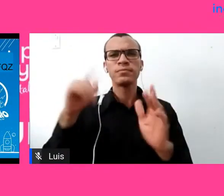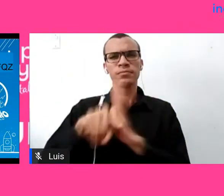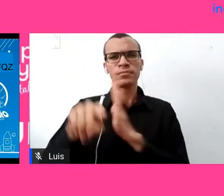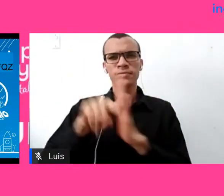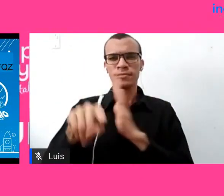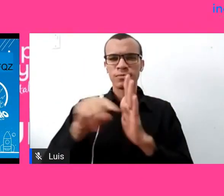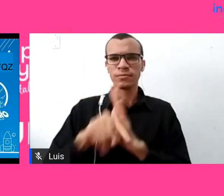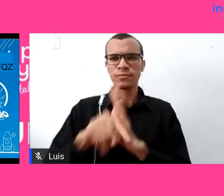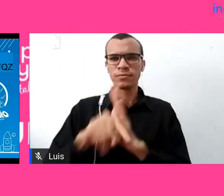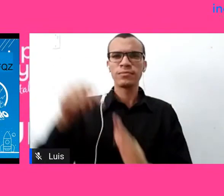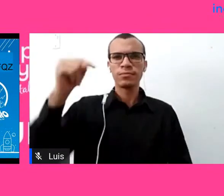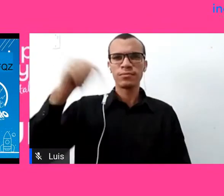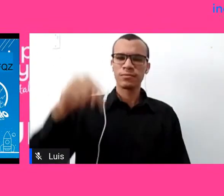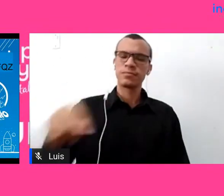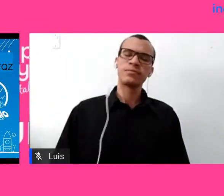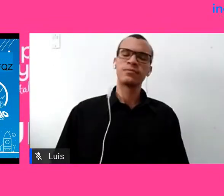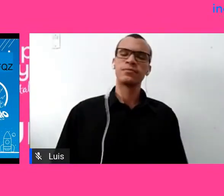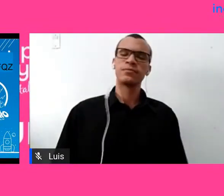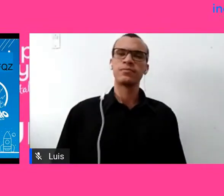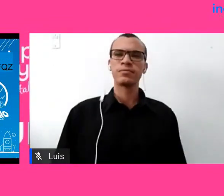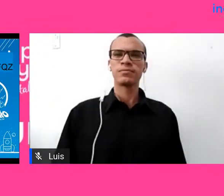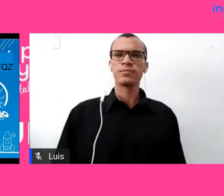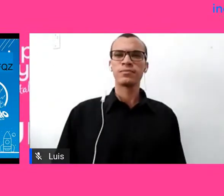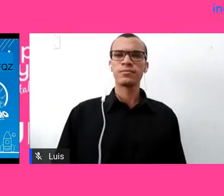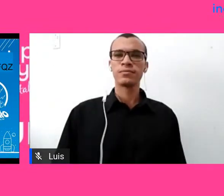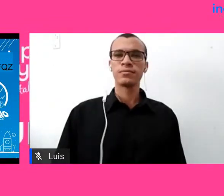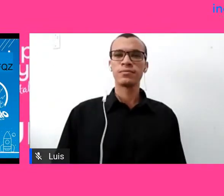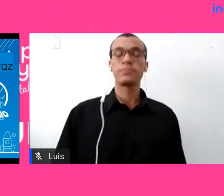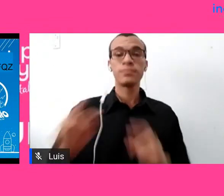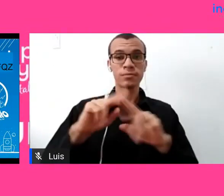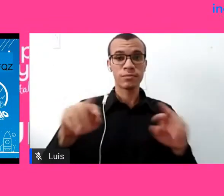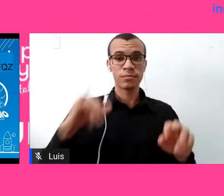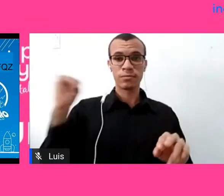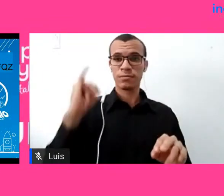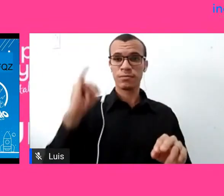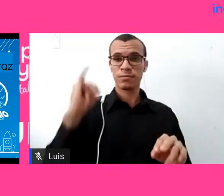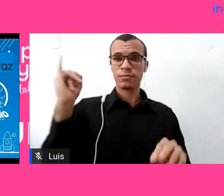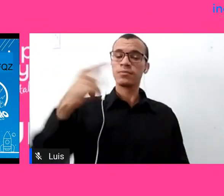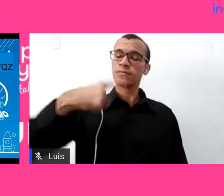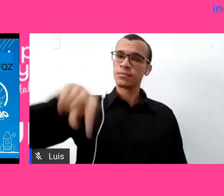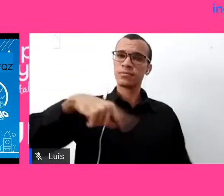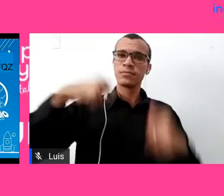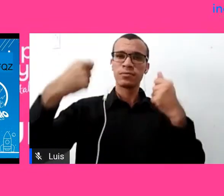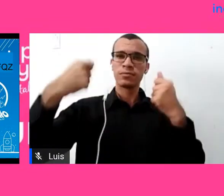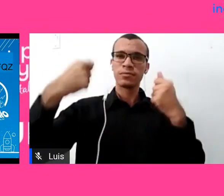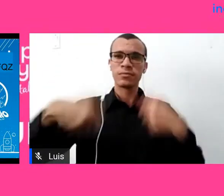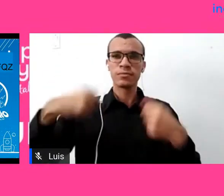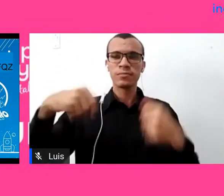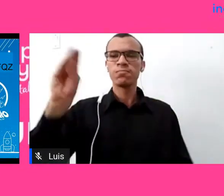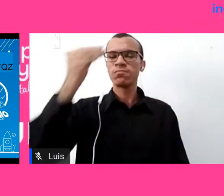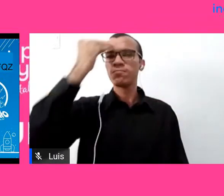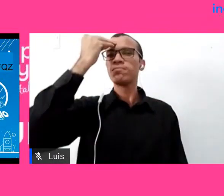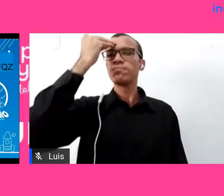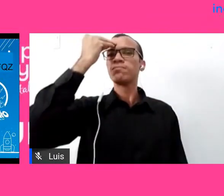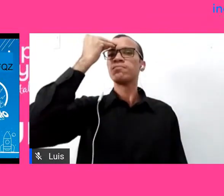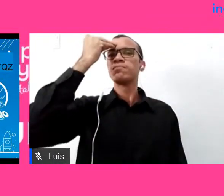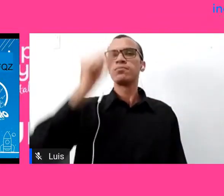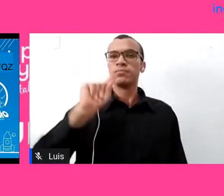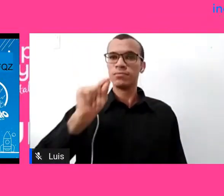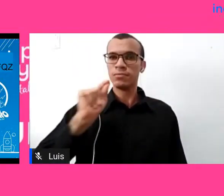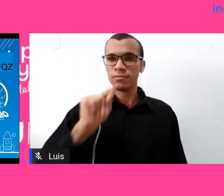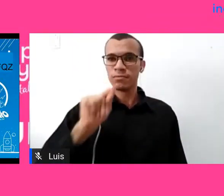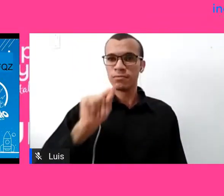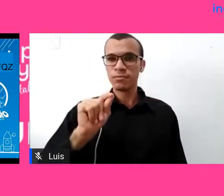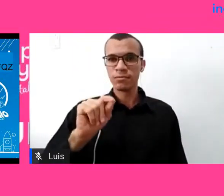workshop. Coisas importantes que nós precisamos ter em mente agora é que essa